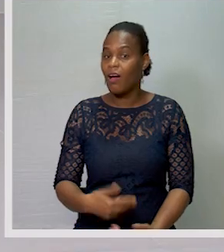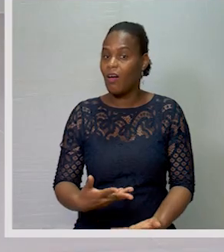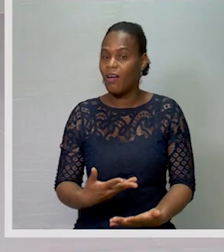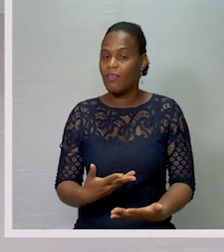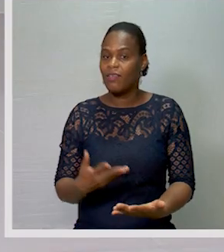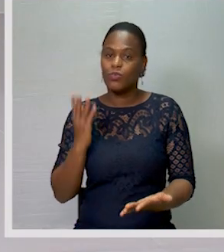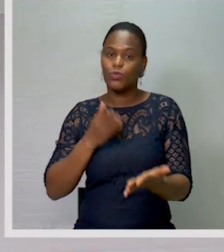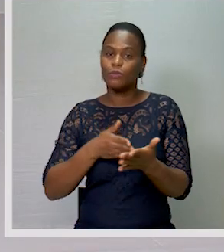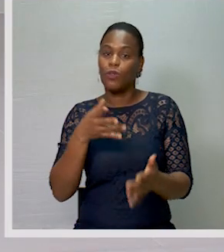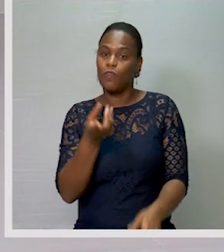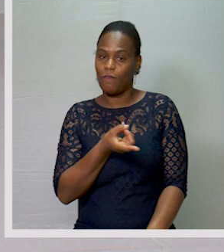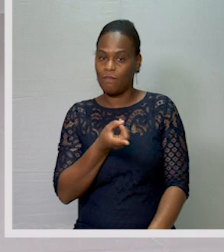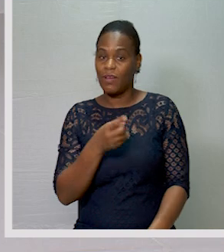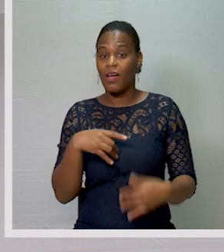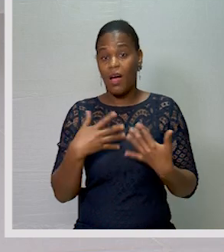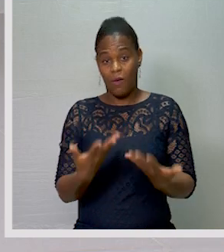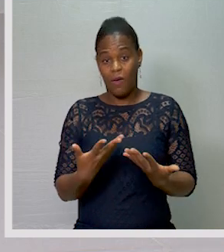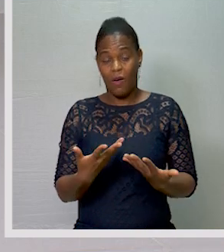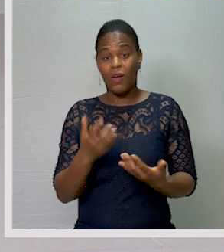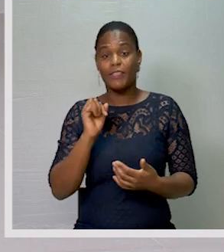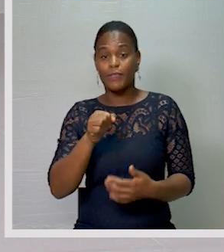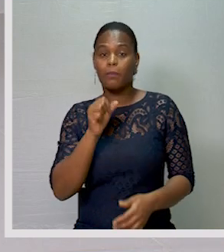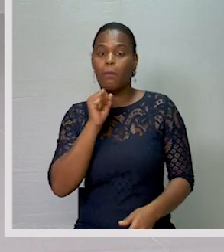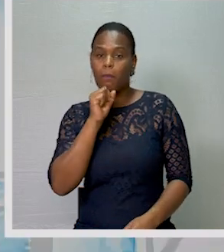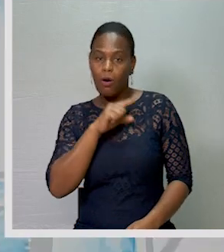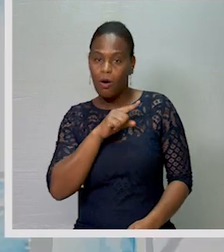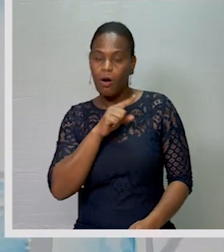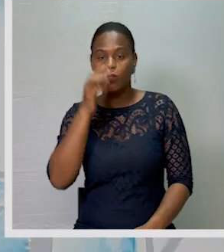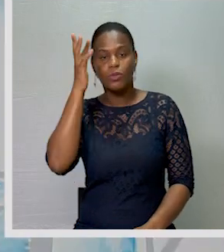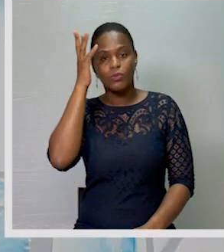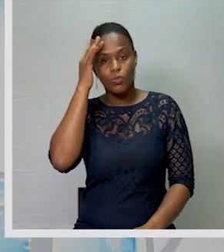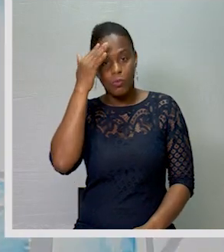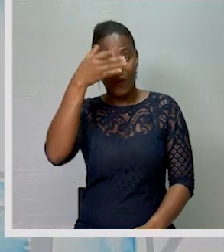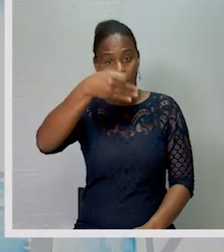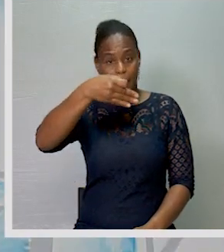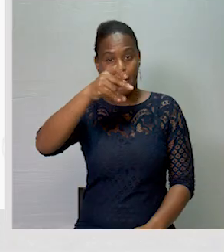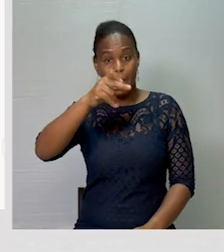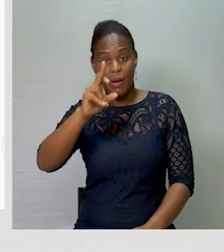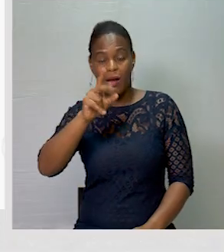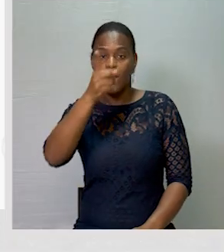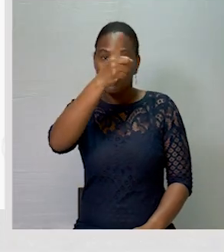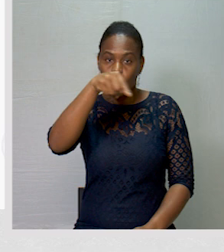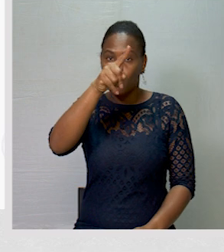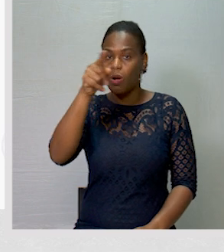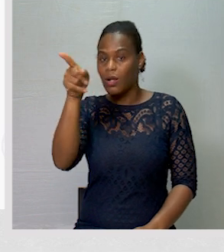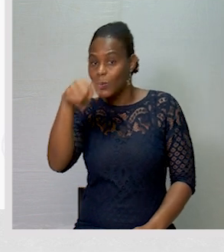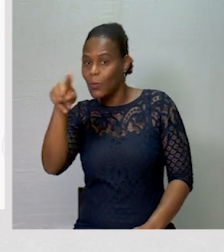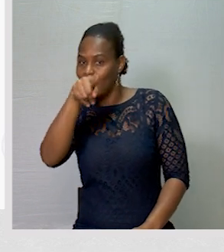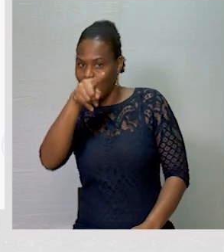Agora, sim, podem circular os números pares. Vamos às obras, vamos?